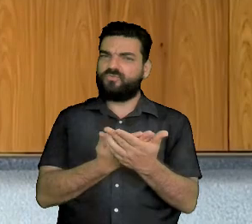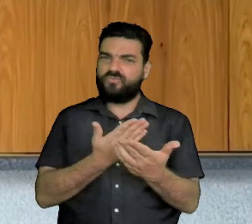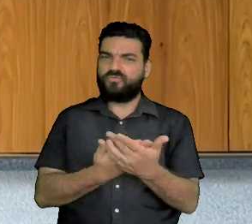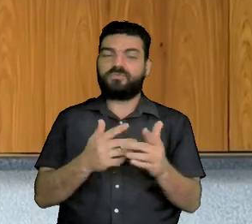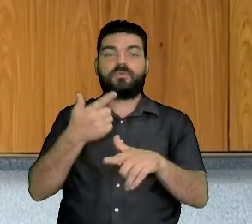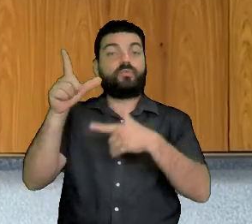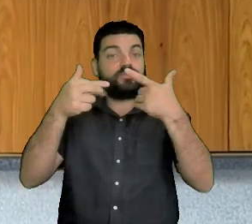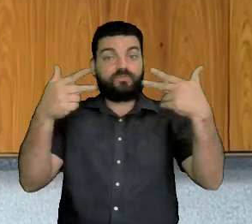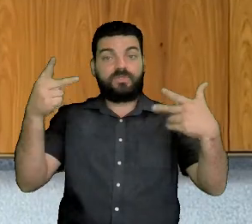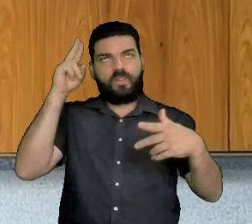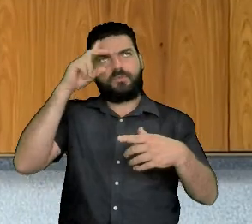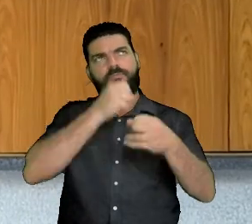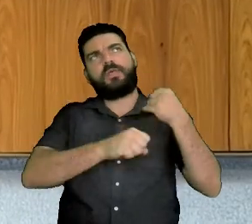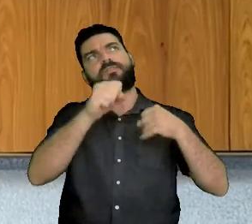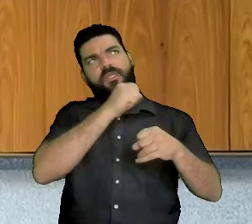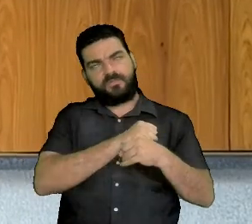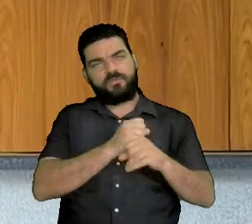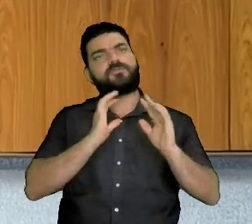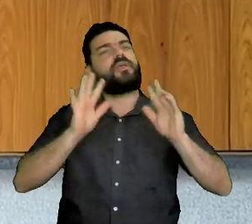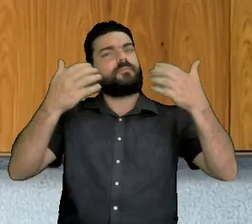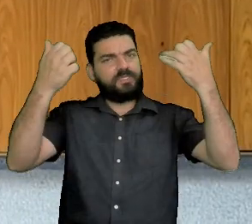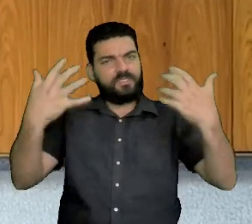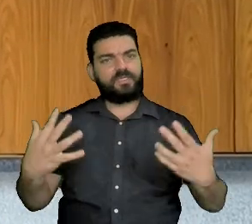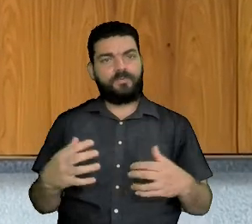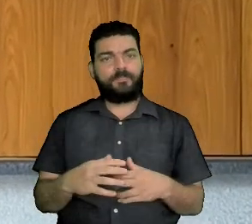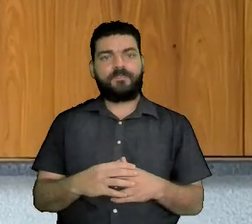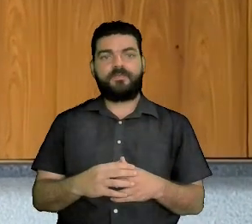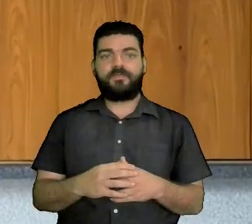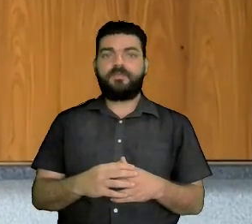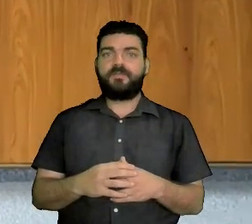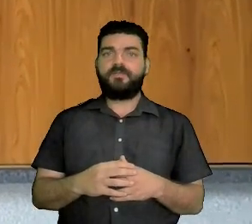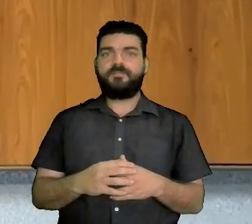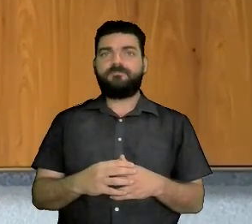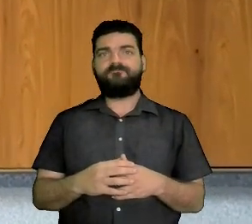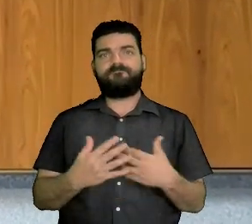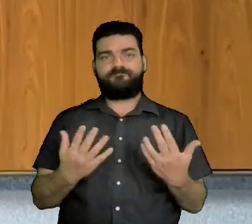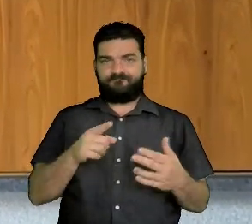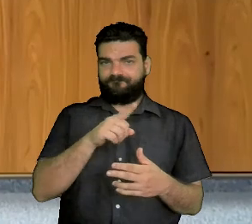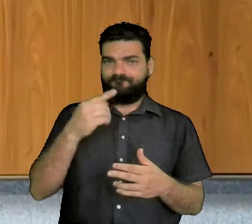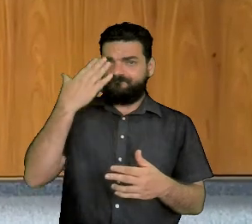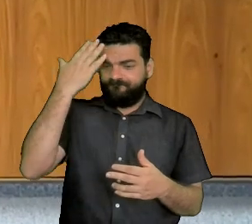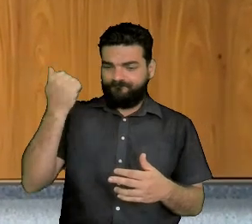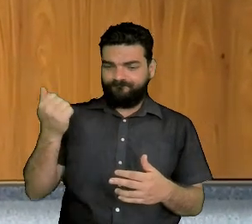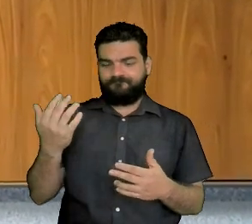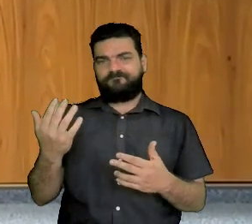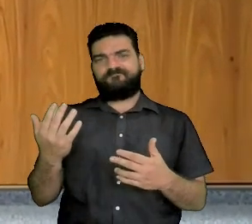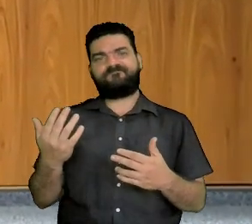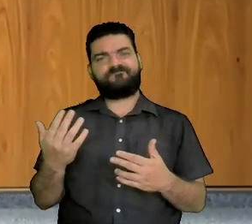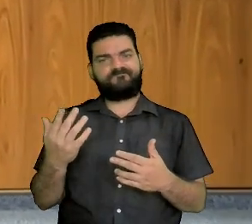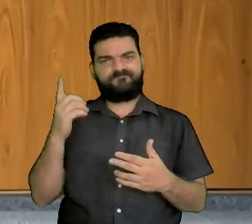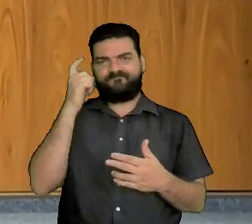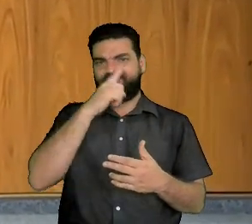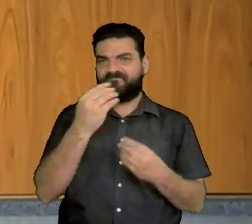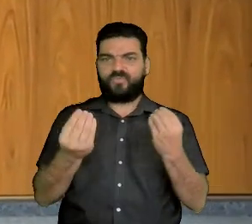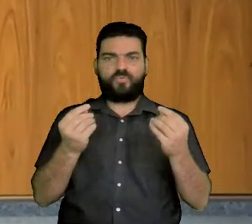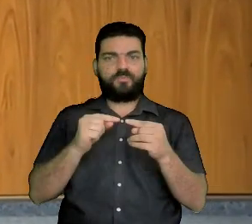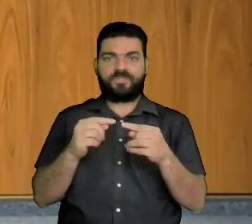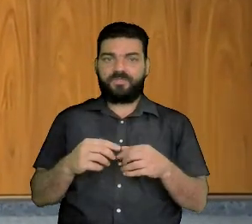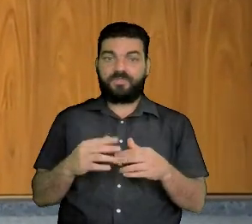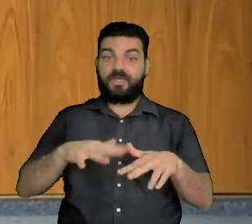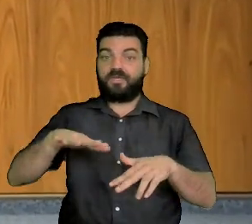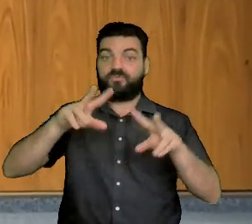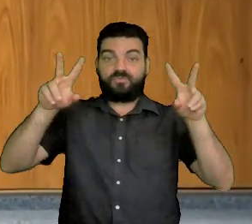encontros do ano passado, mas é uma questão que a gente sabe das grandes dificuldades que rondam esse